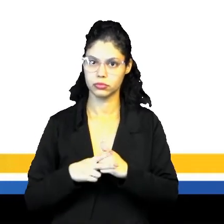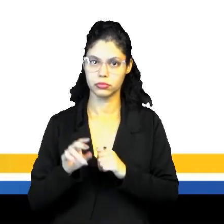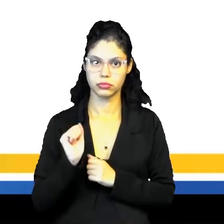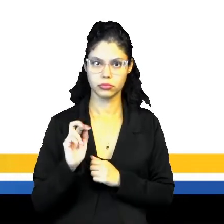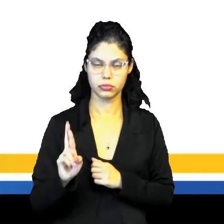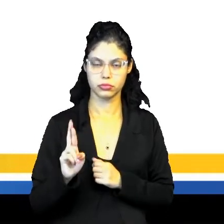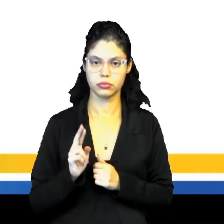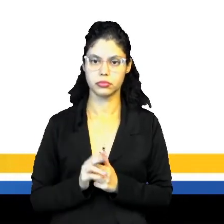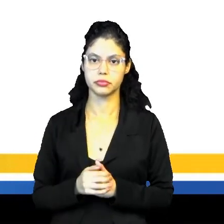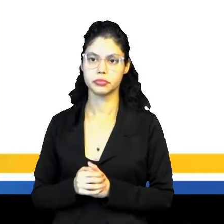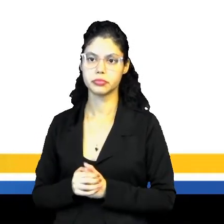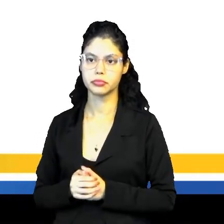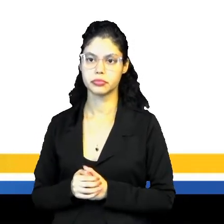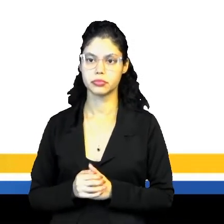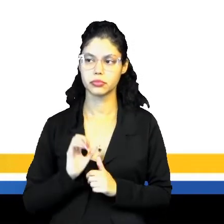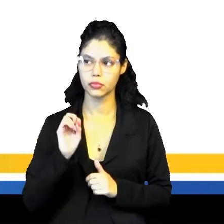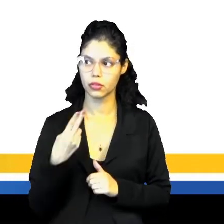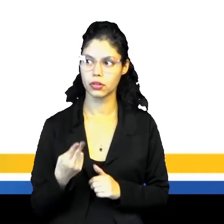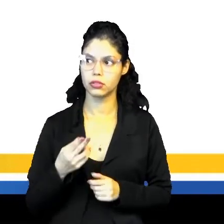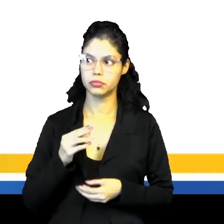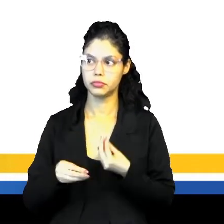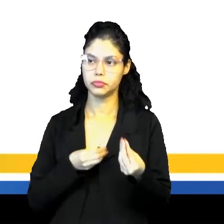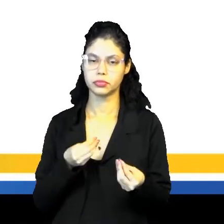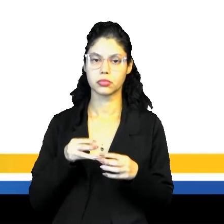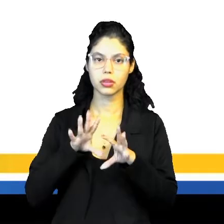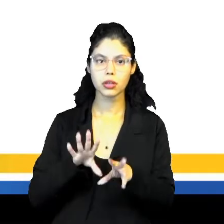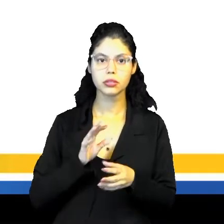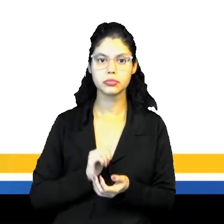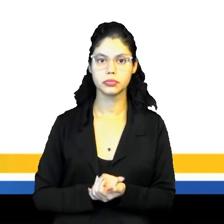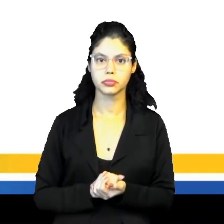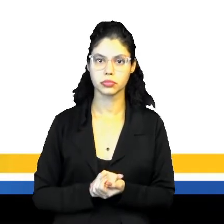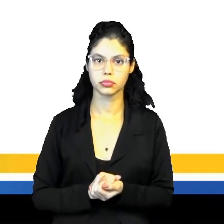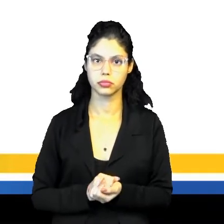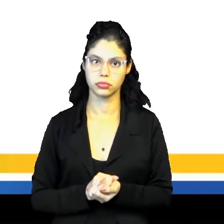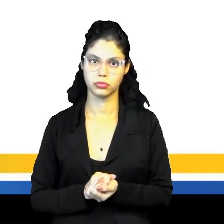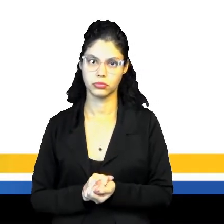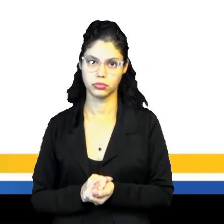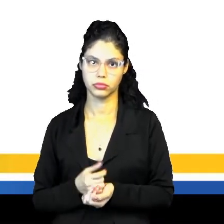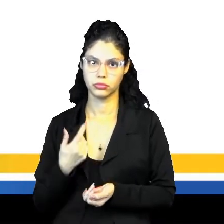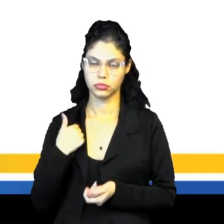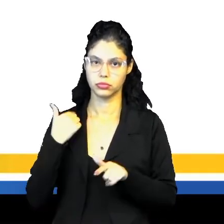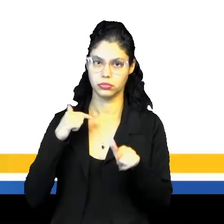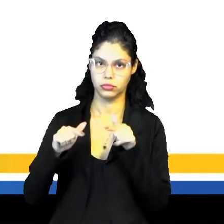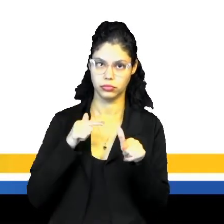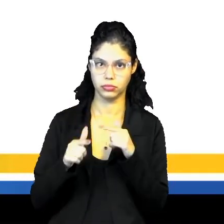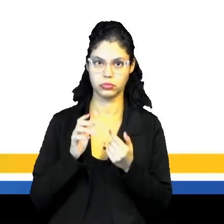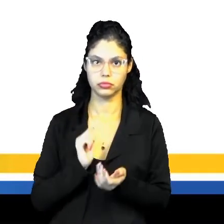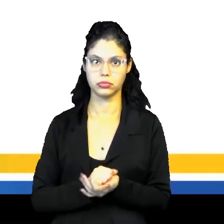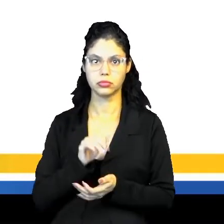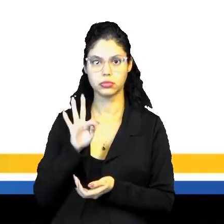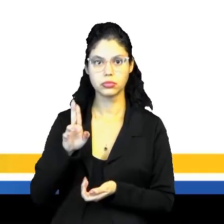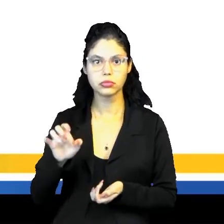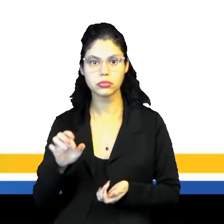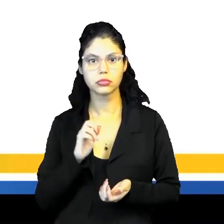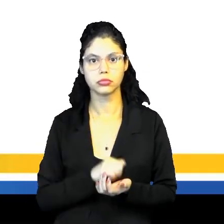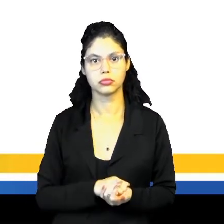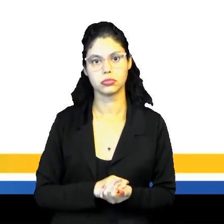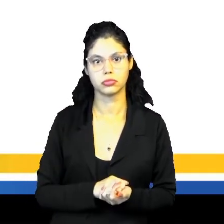AR, né? Ou seja, como ficaria isso? Ficaria yo trabajé, tu